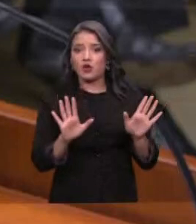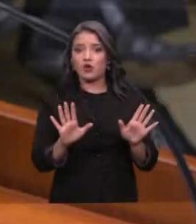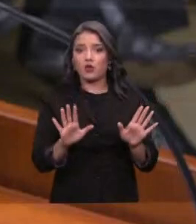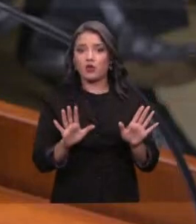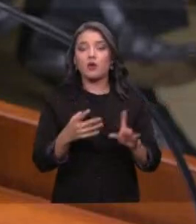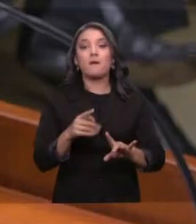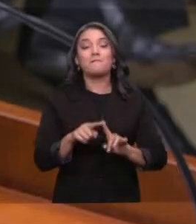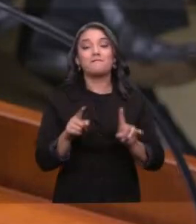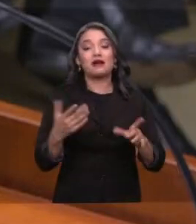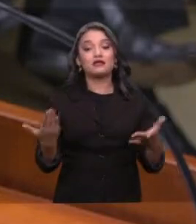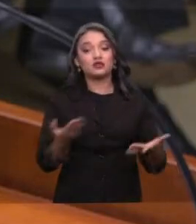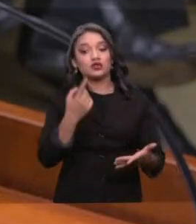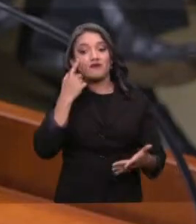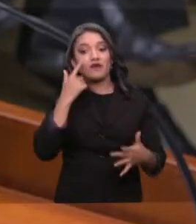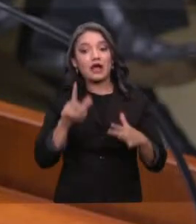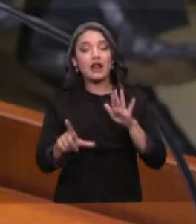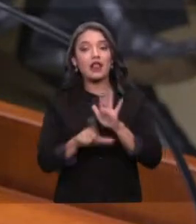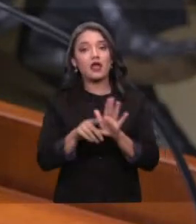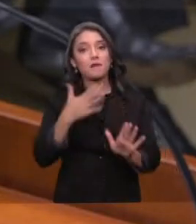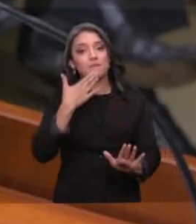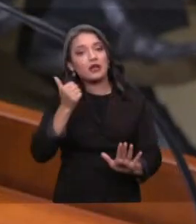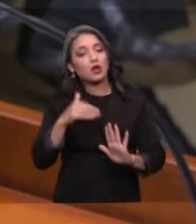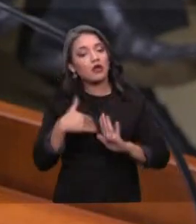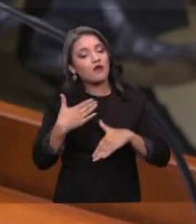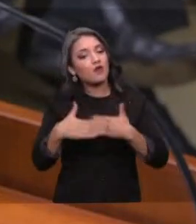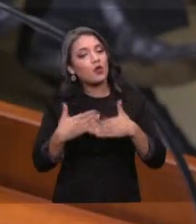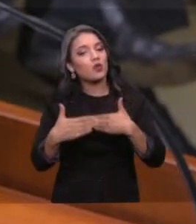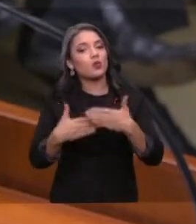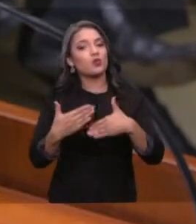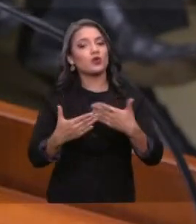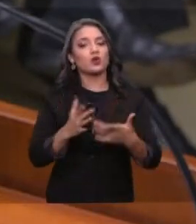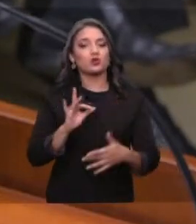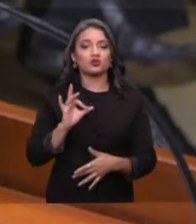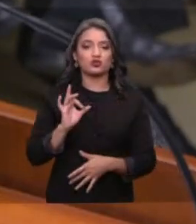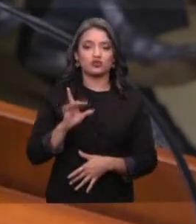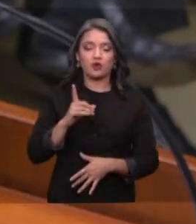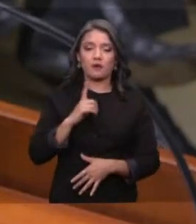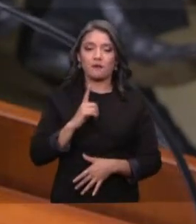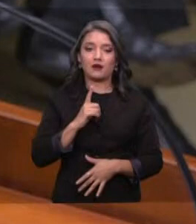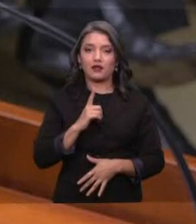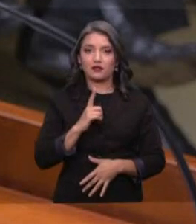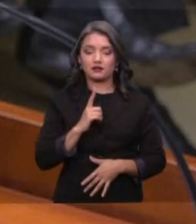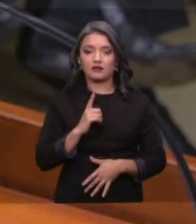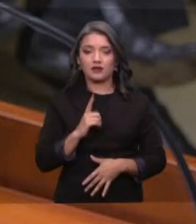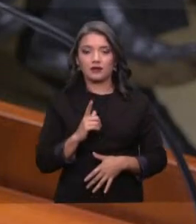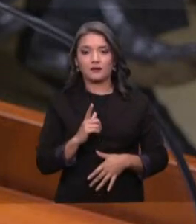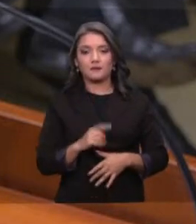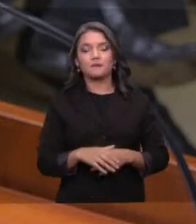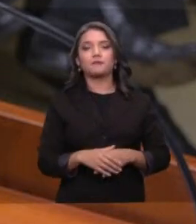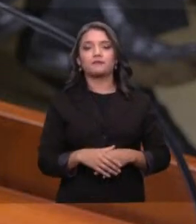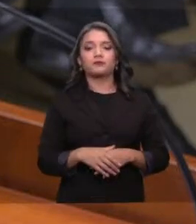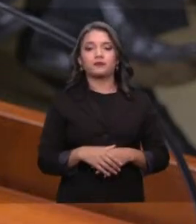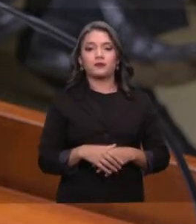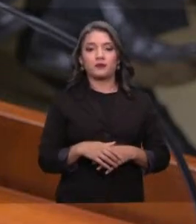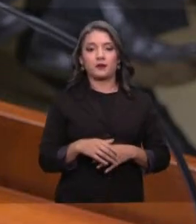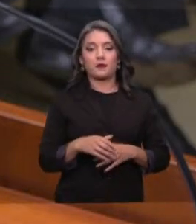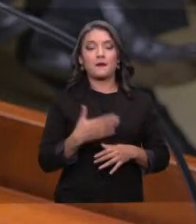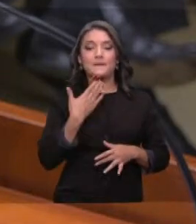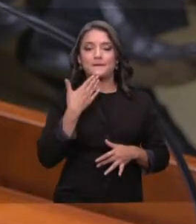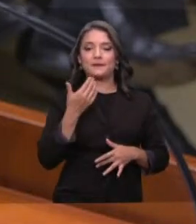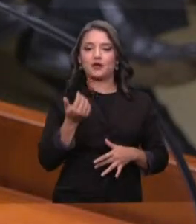reconhecer um avanço na legislação, dando-se mais um passo na implementação civilizatória de